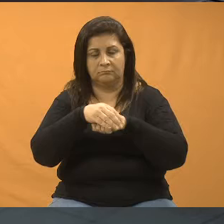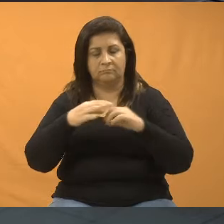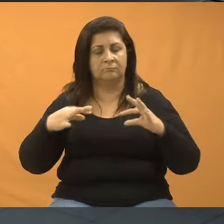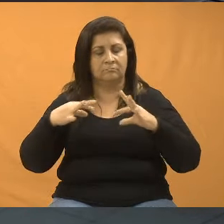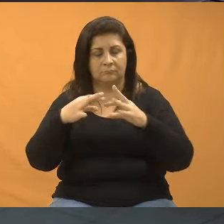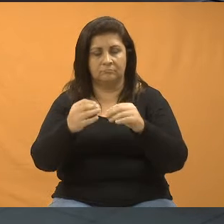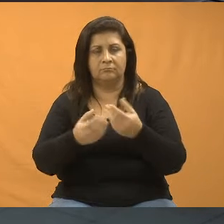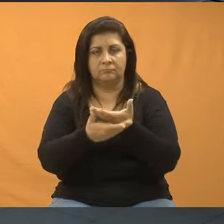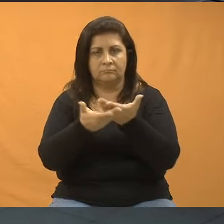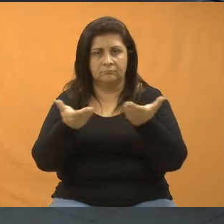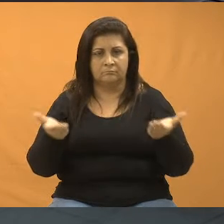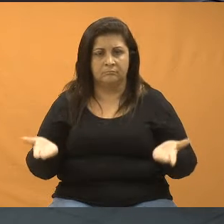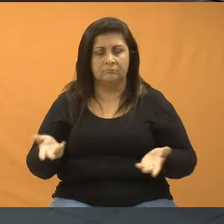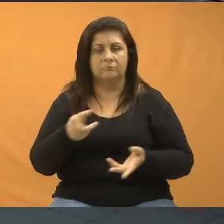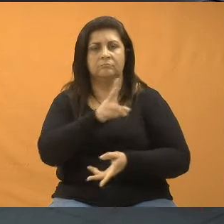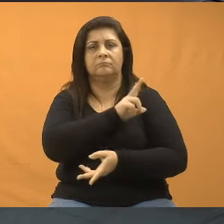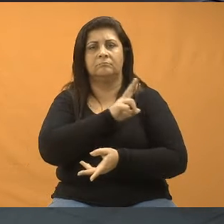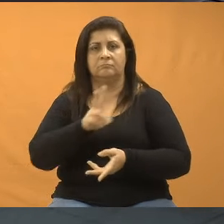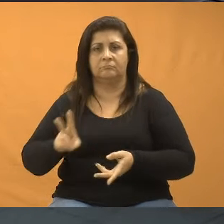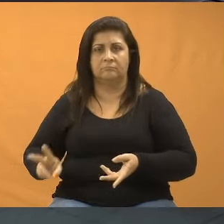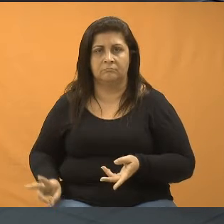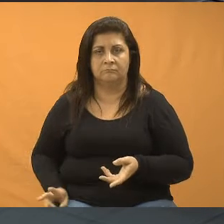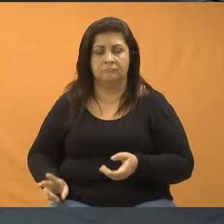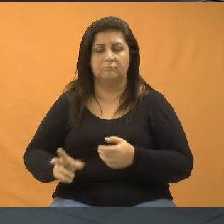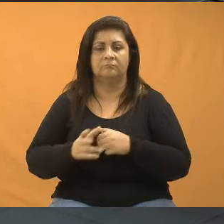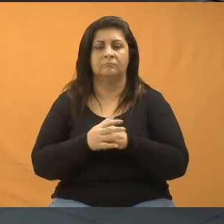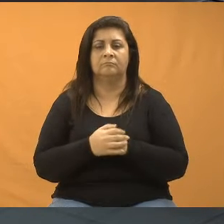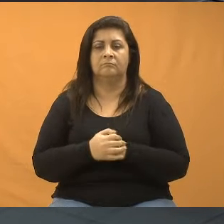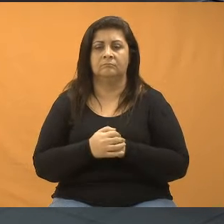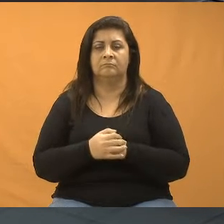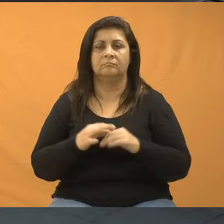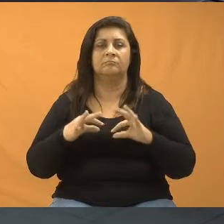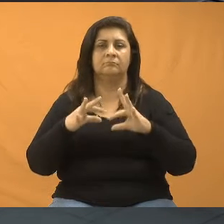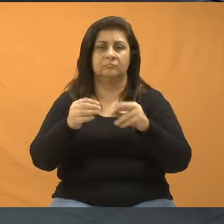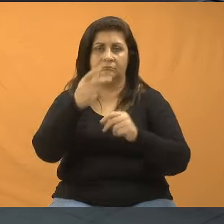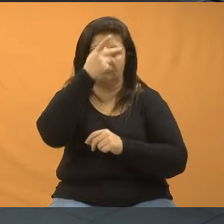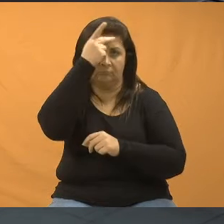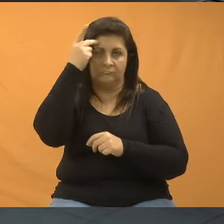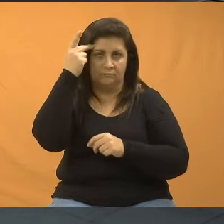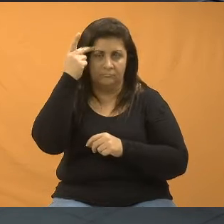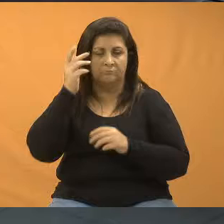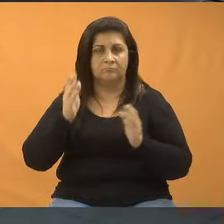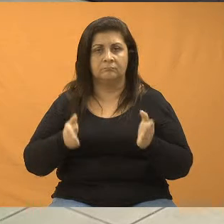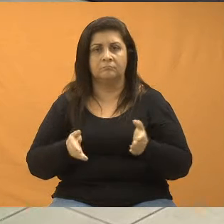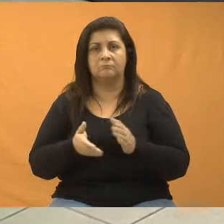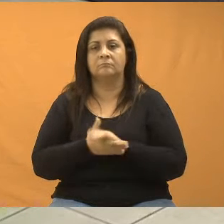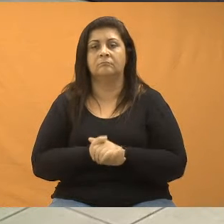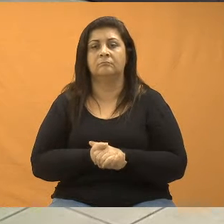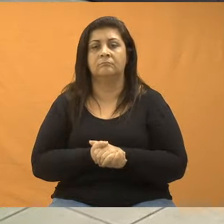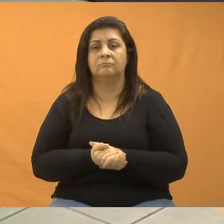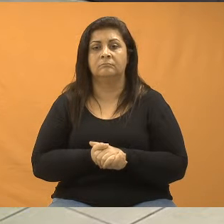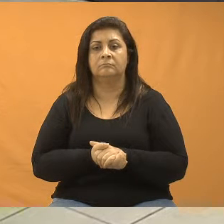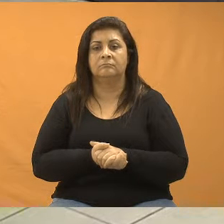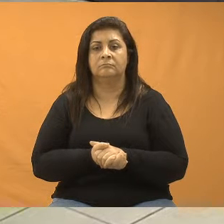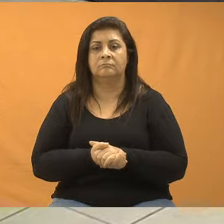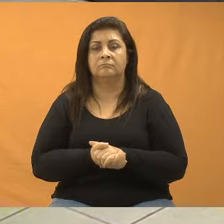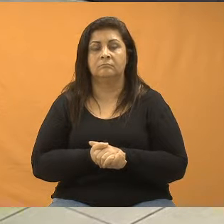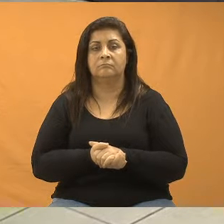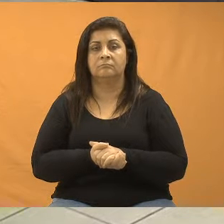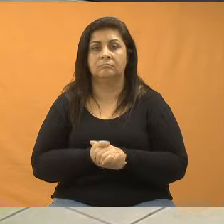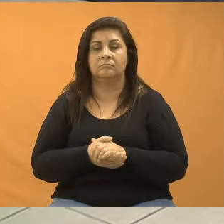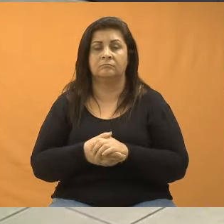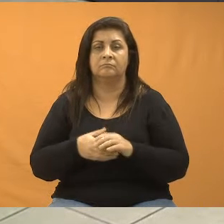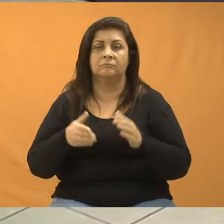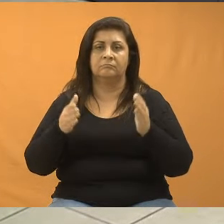Rodrigo, Márcia, Luiz Flávio, Juarez, Lucimar, todos presentes aqui. Como você mesmo disse, acho que